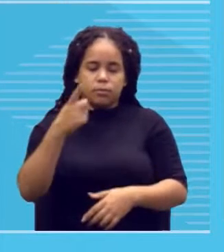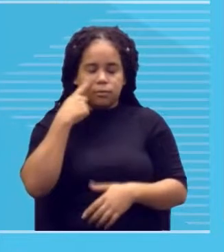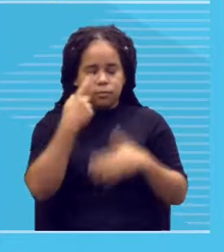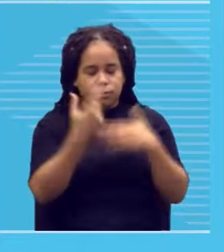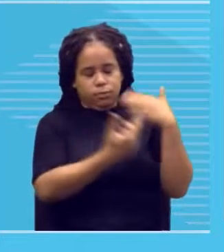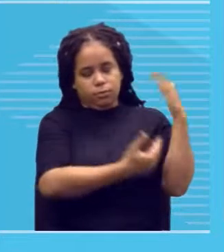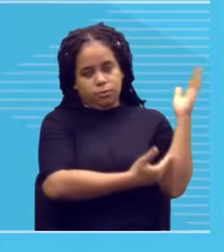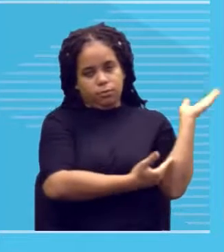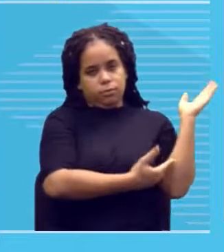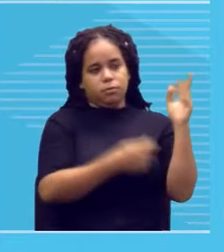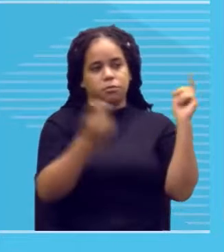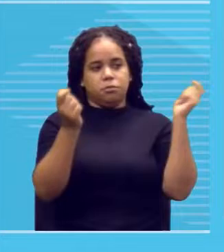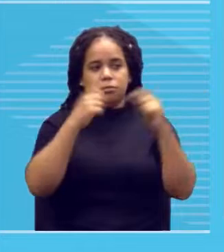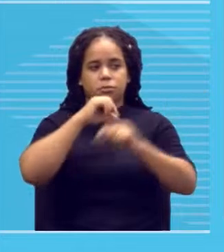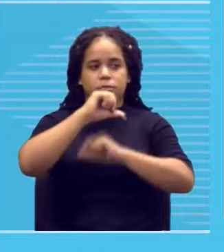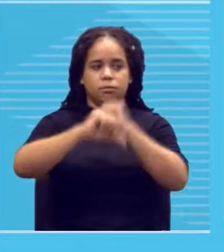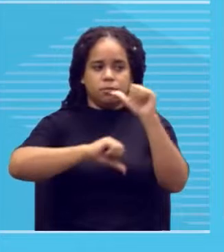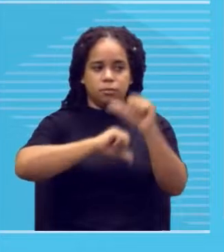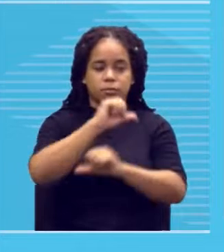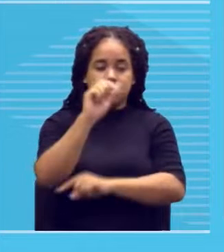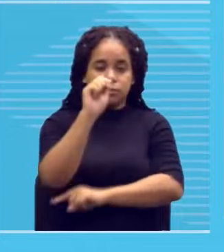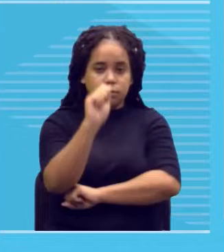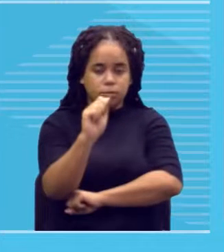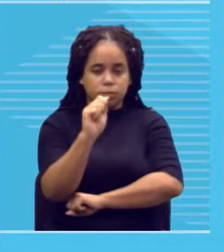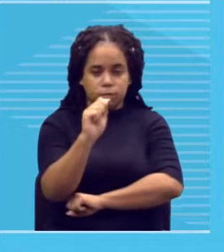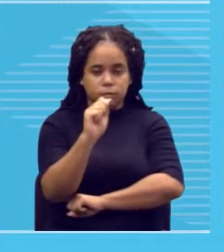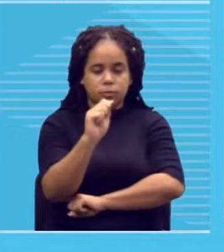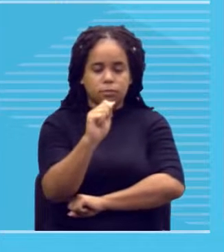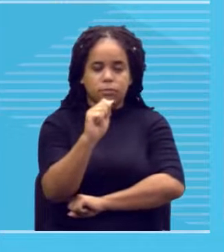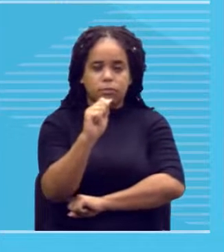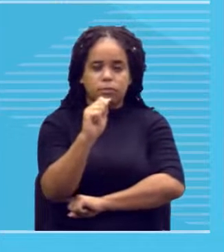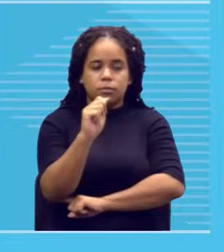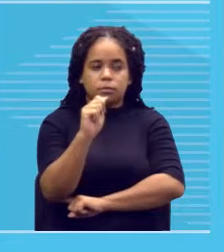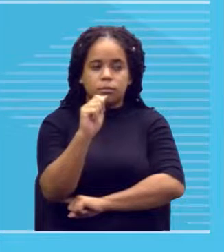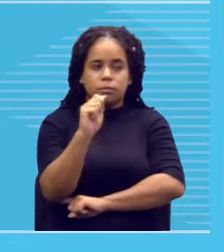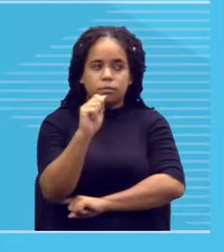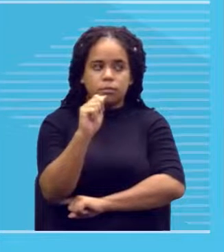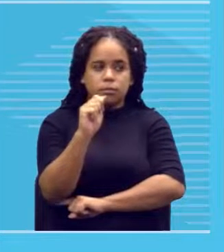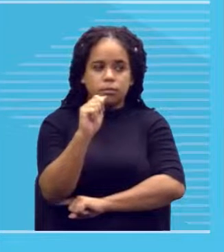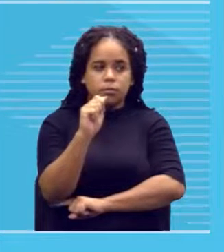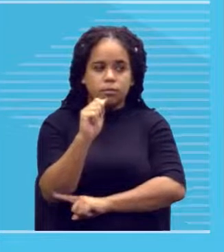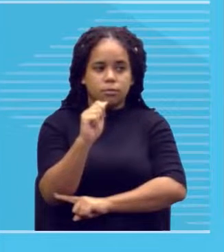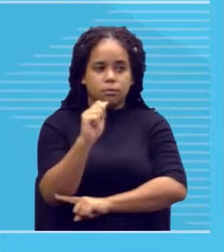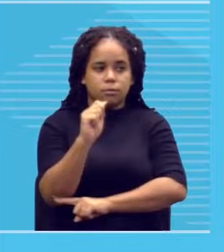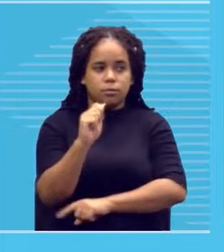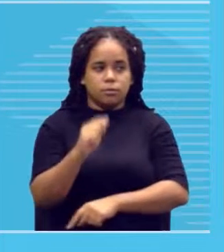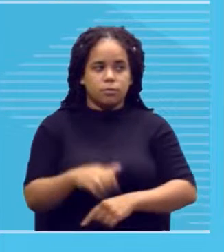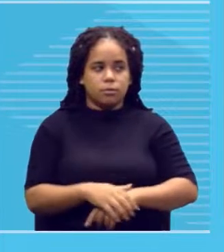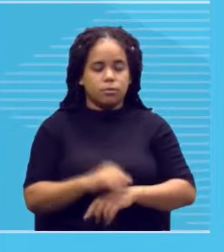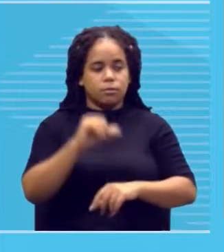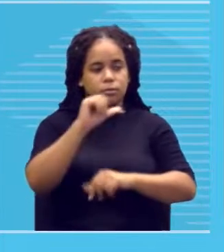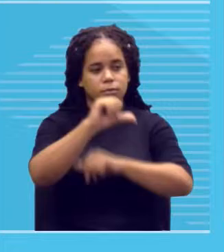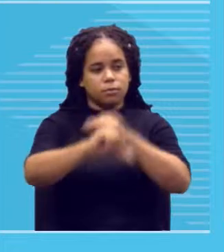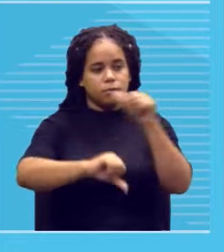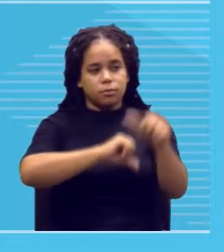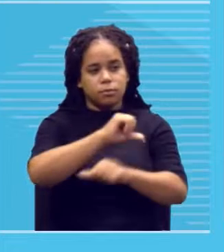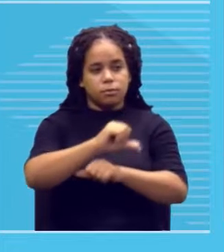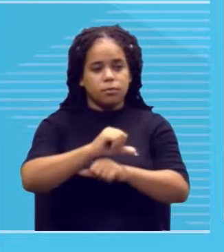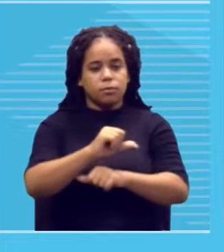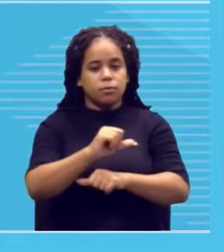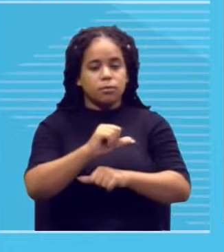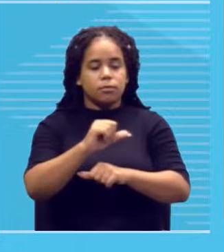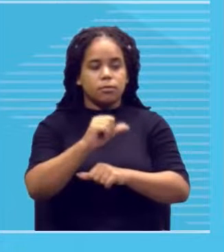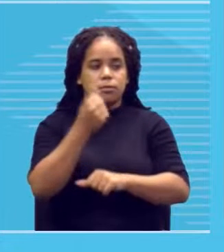eu vou substituir no lugar do ar no lugar do ar eu vou substituir